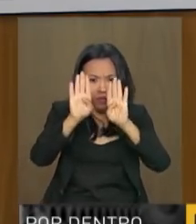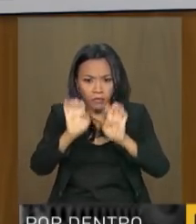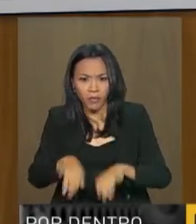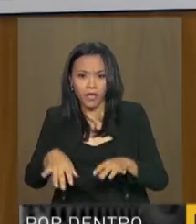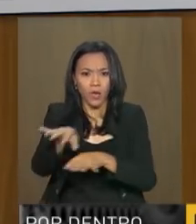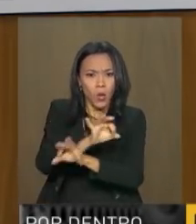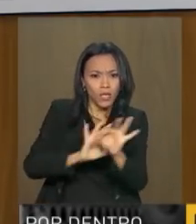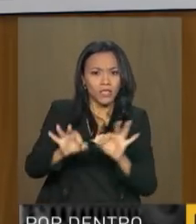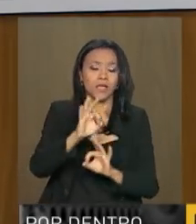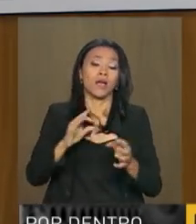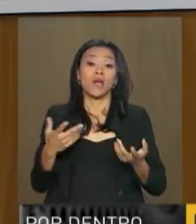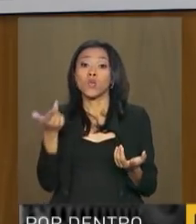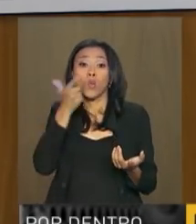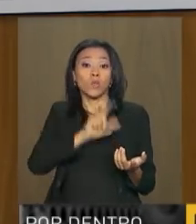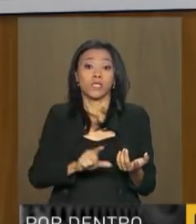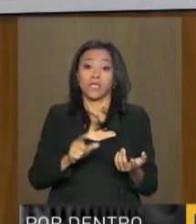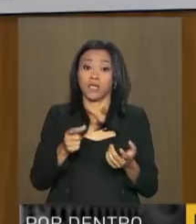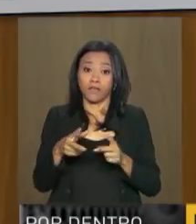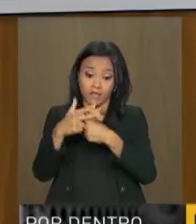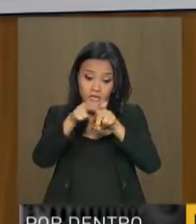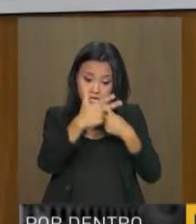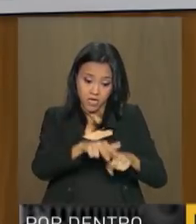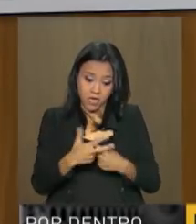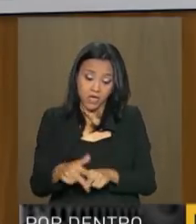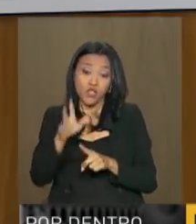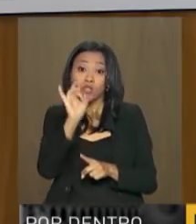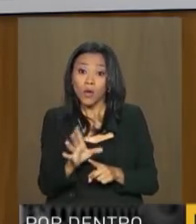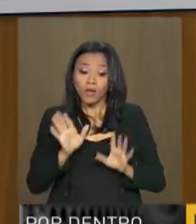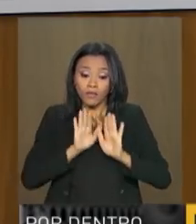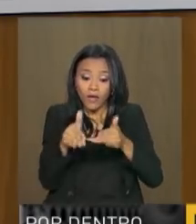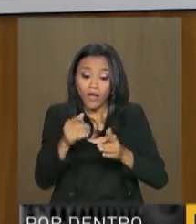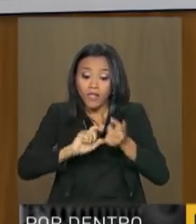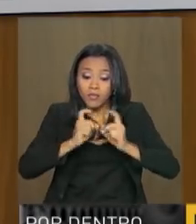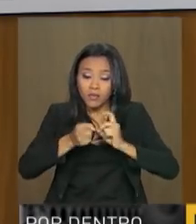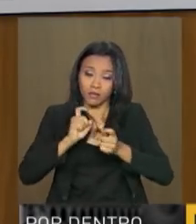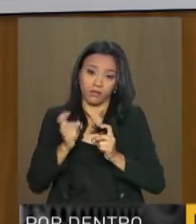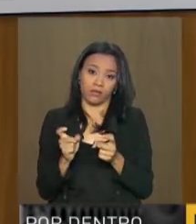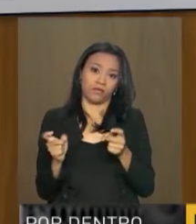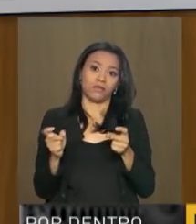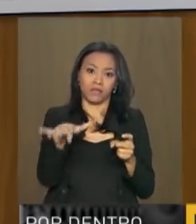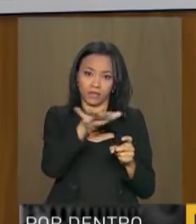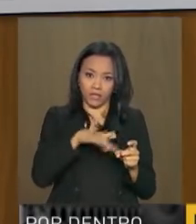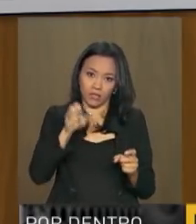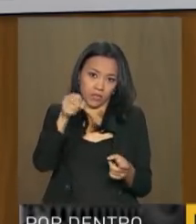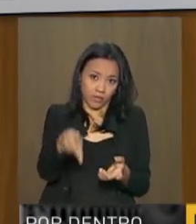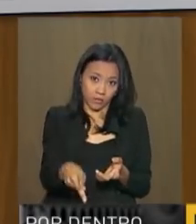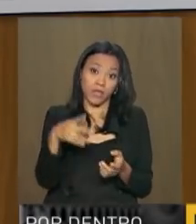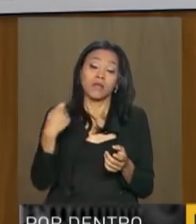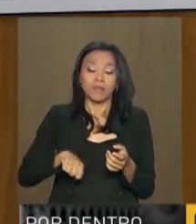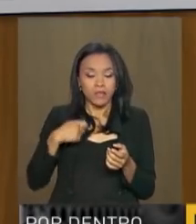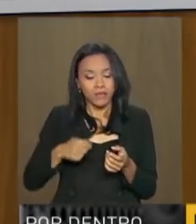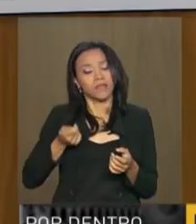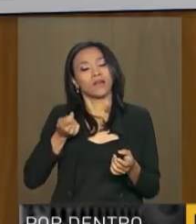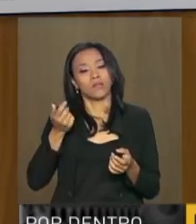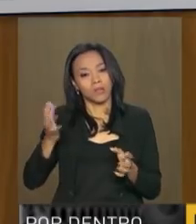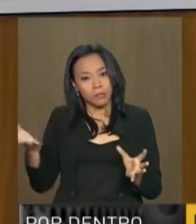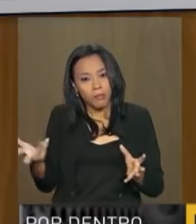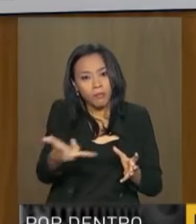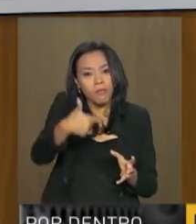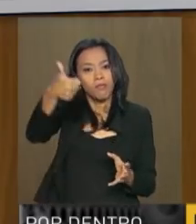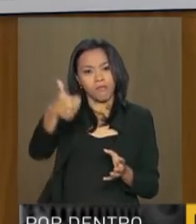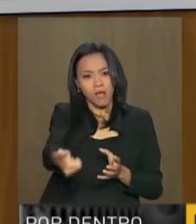o ajuste da Previdência somente por questões administrativas. Mas veja, a gente sempre tem que avançar na administração, numa melhor